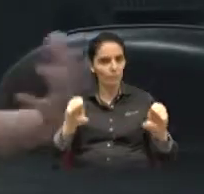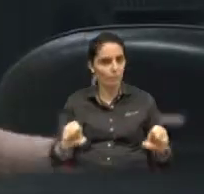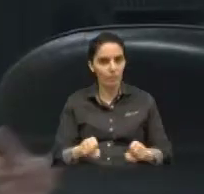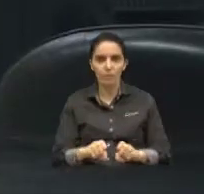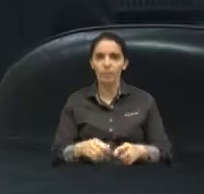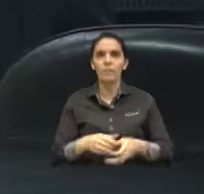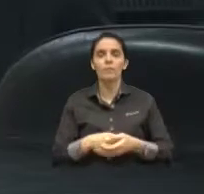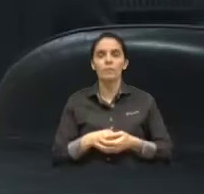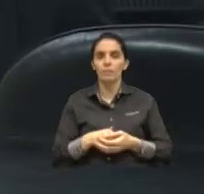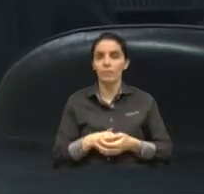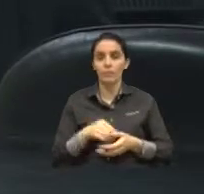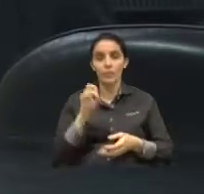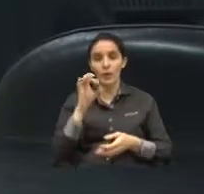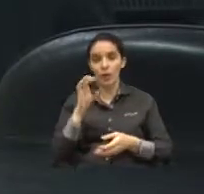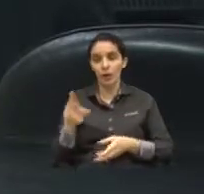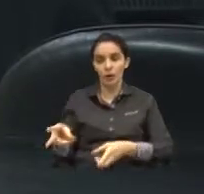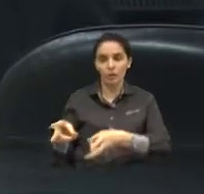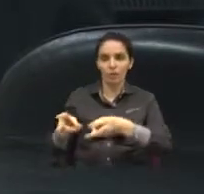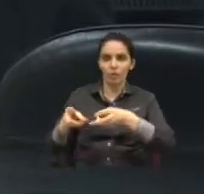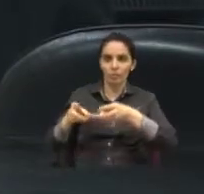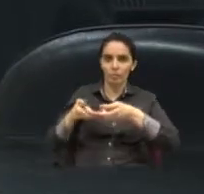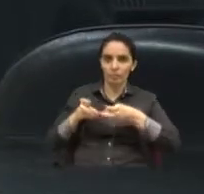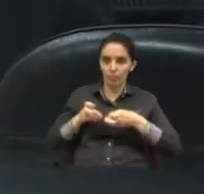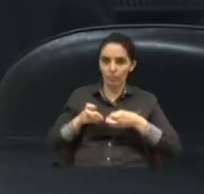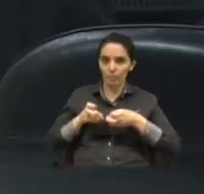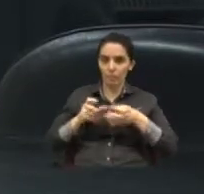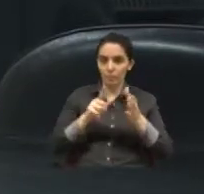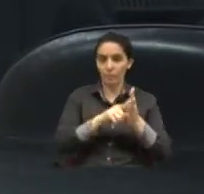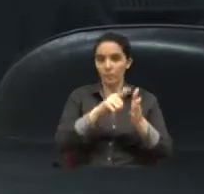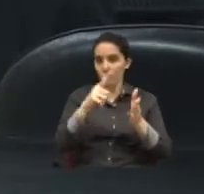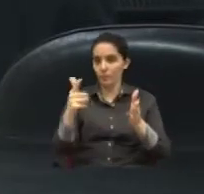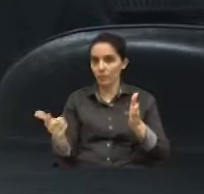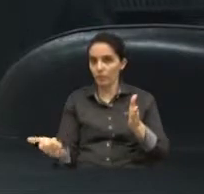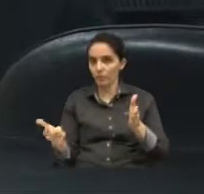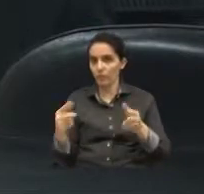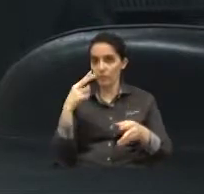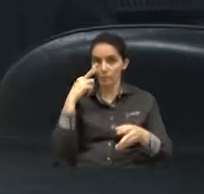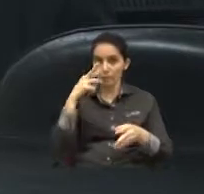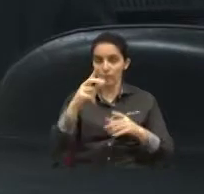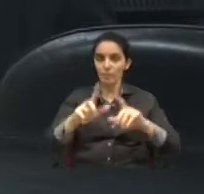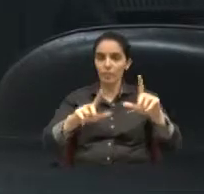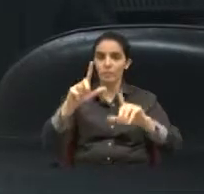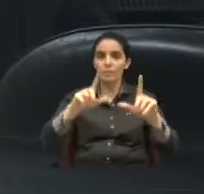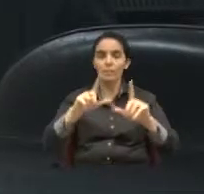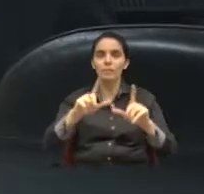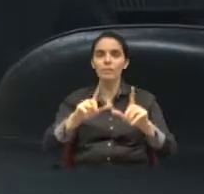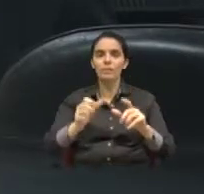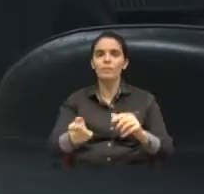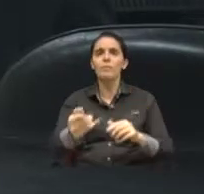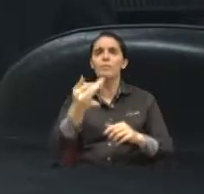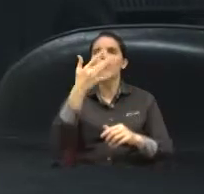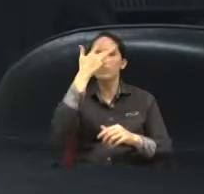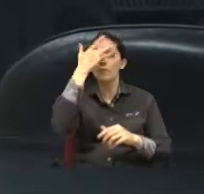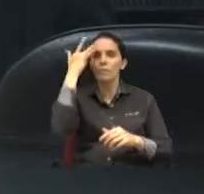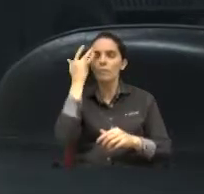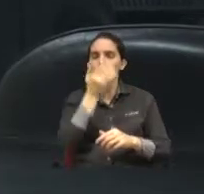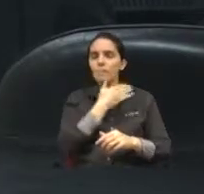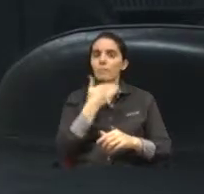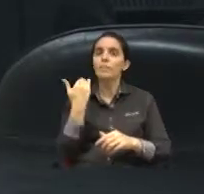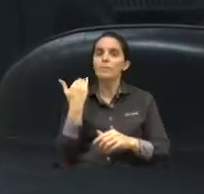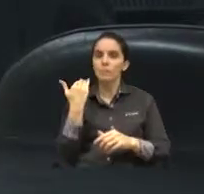só nós termos acesso ao noticiário, nós identificamos pelo número de mortes que nós vivemos